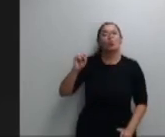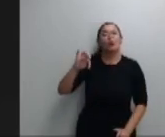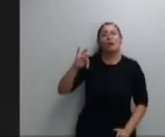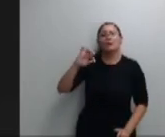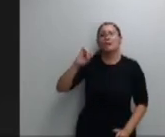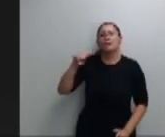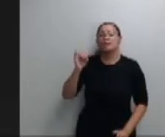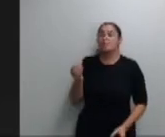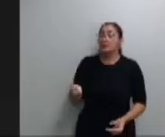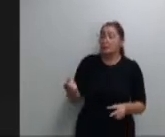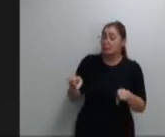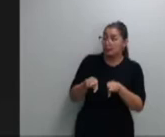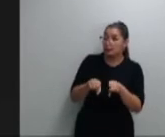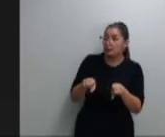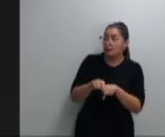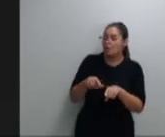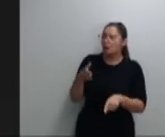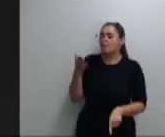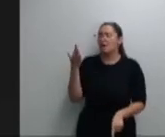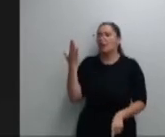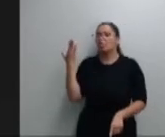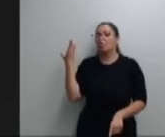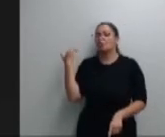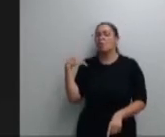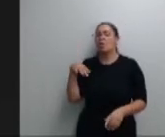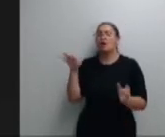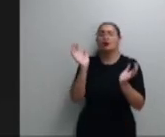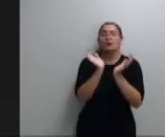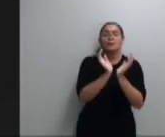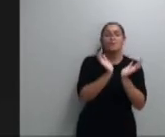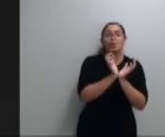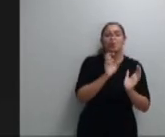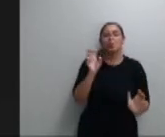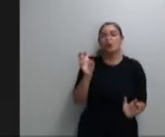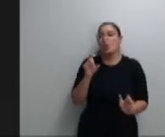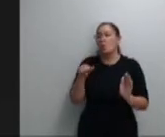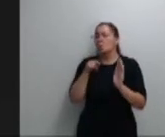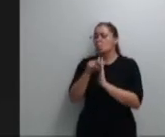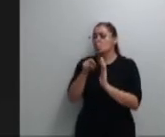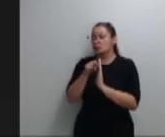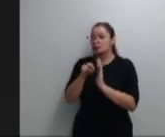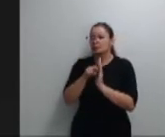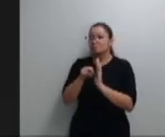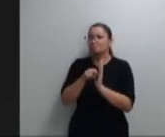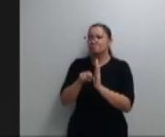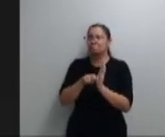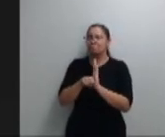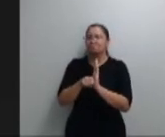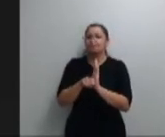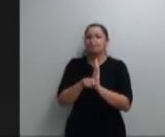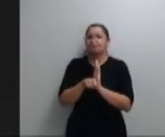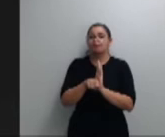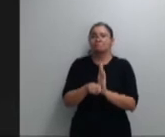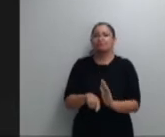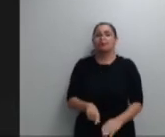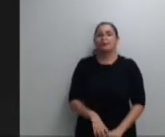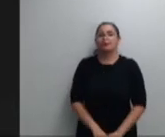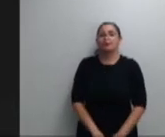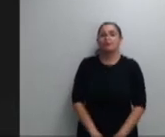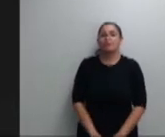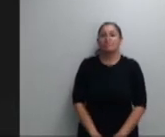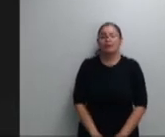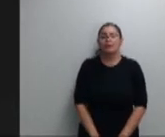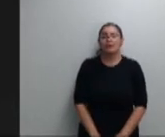trago também na época da quinta turma quando examinava esse tipo de matéria da lavra do ministro Gilson Dílson